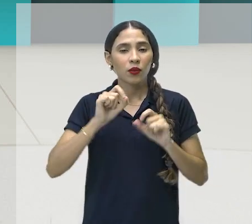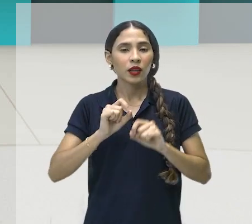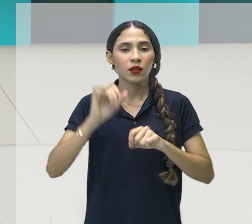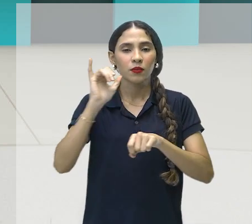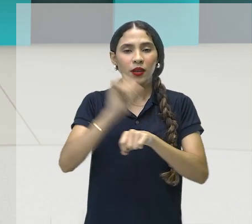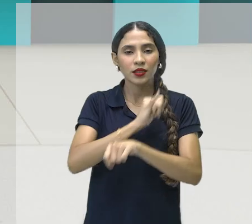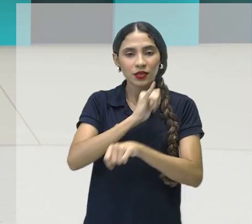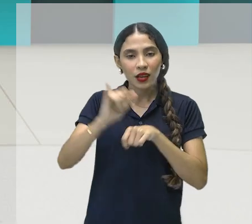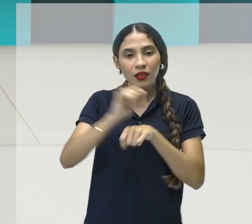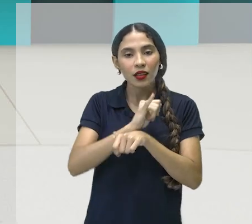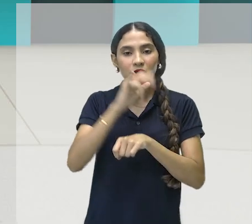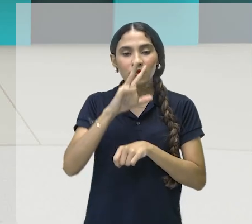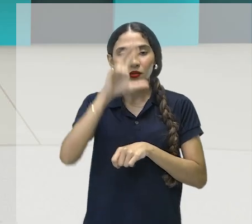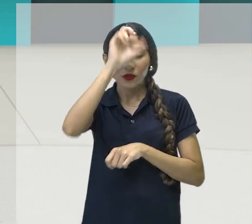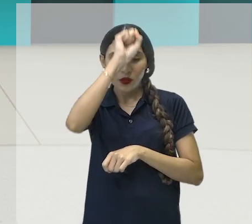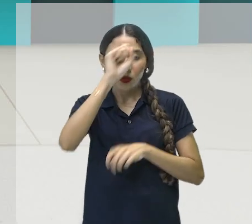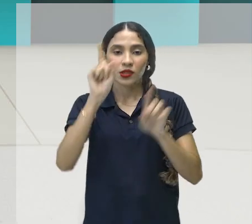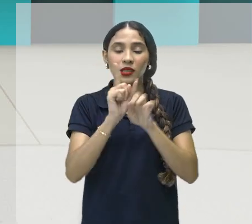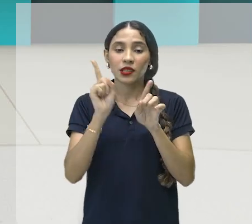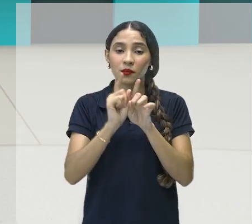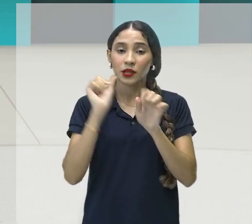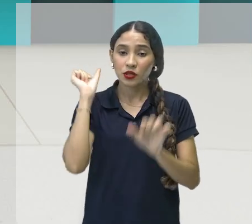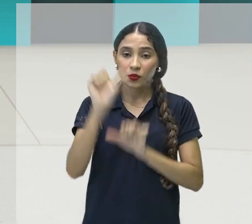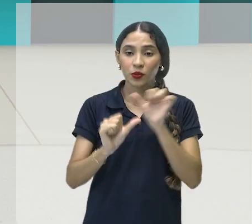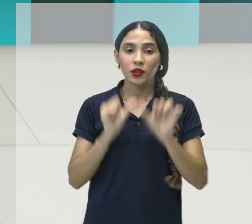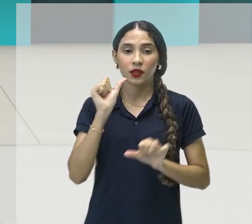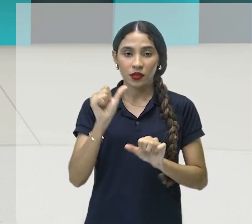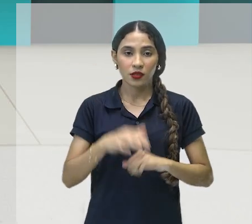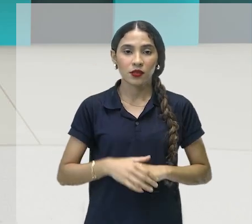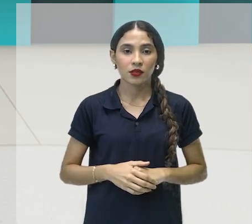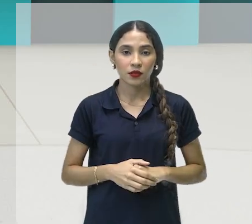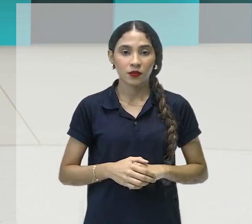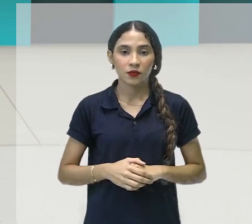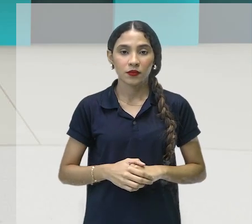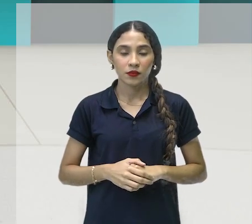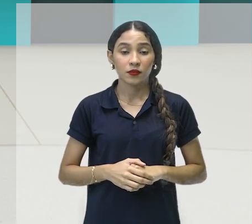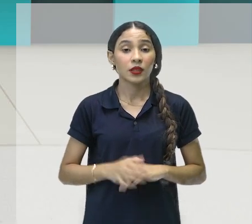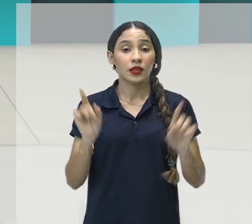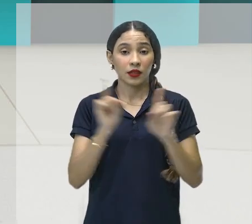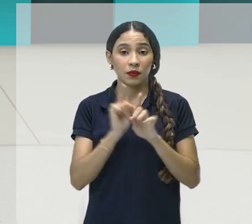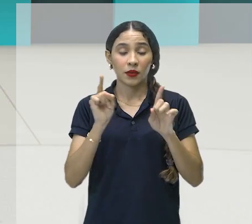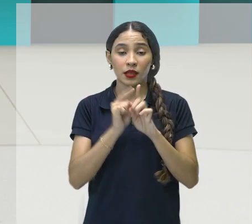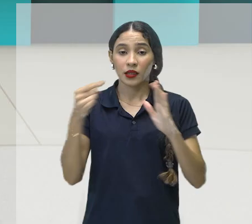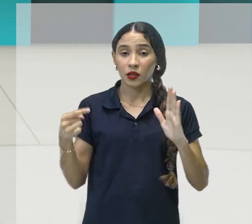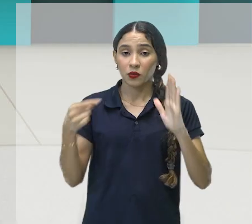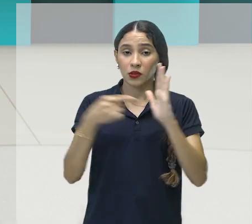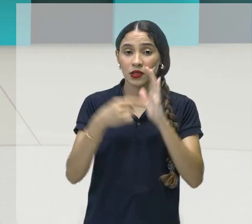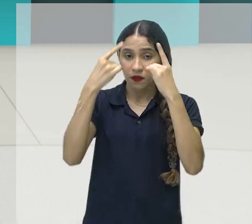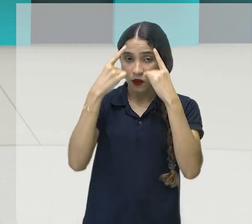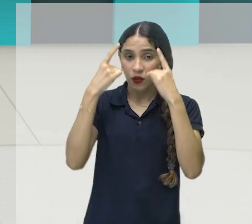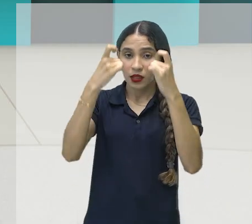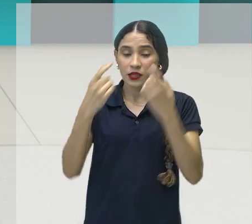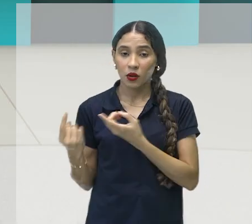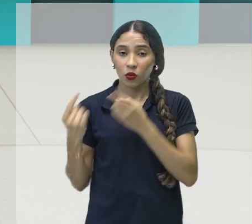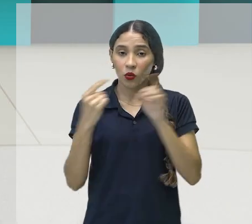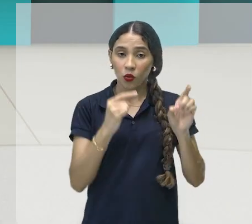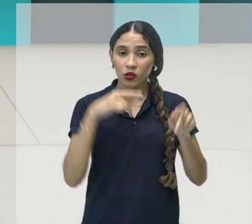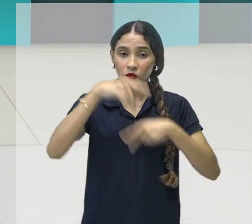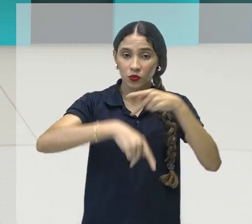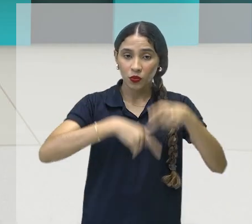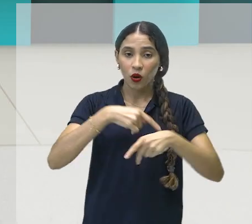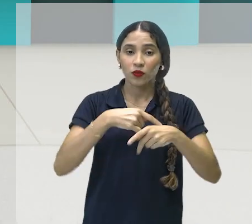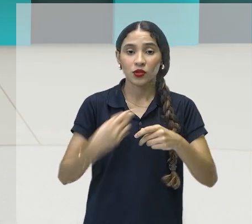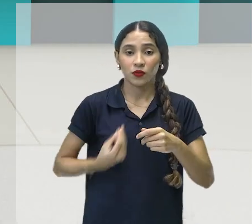ela torna-se um instrumento de resistência e transformação. Ela denuncia a violência contra